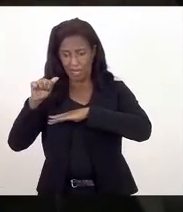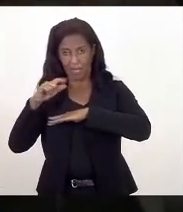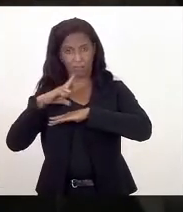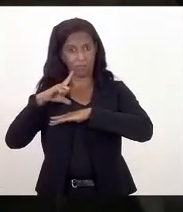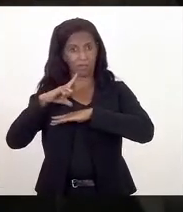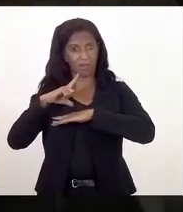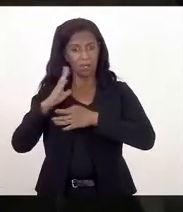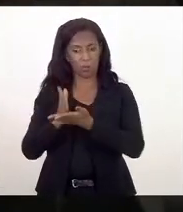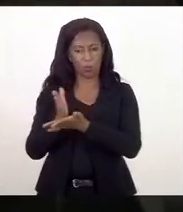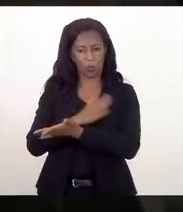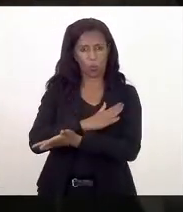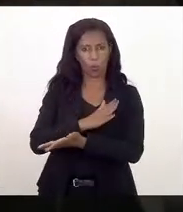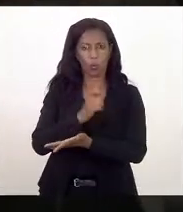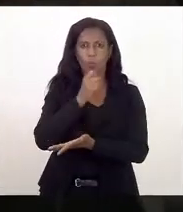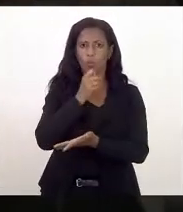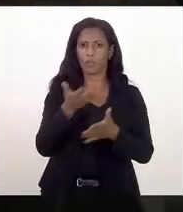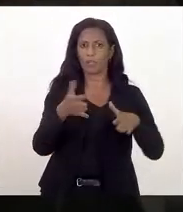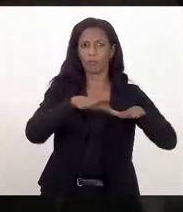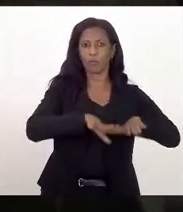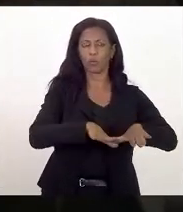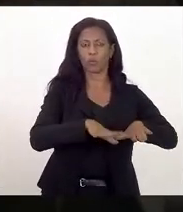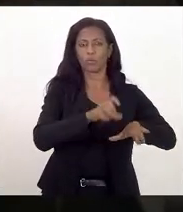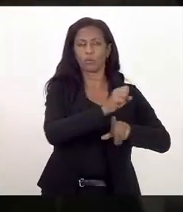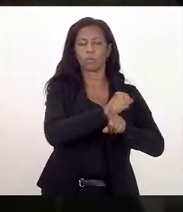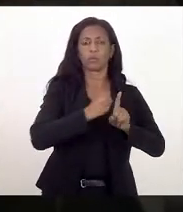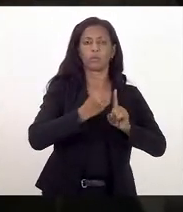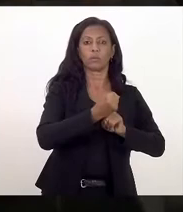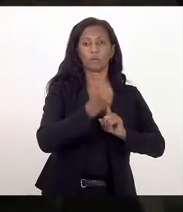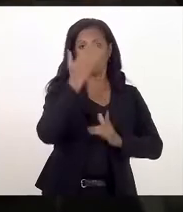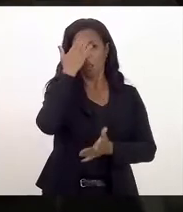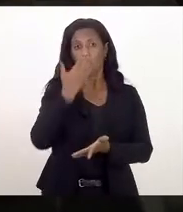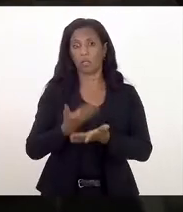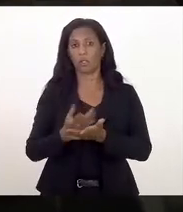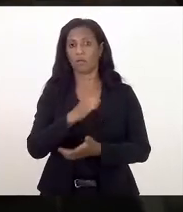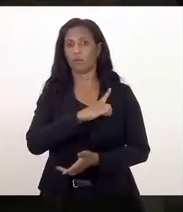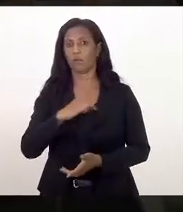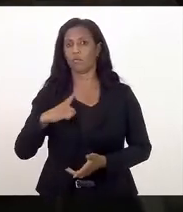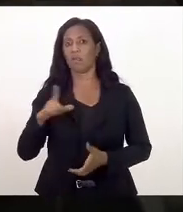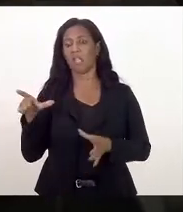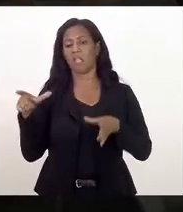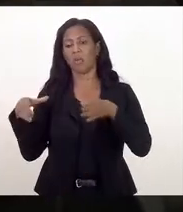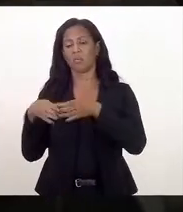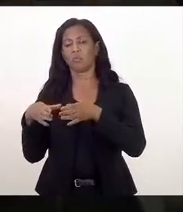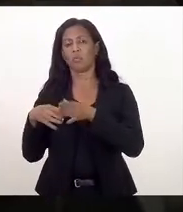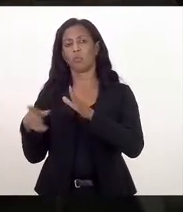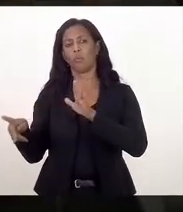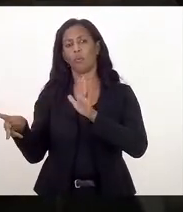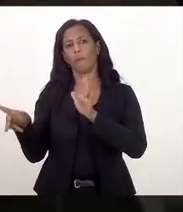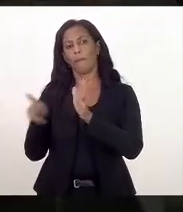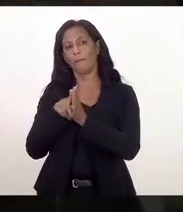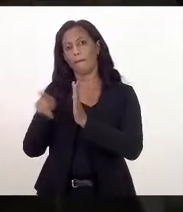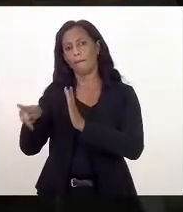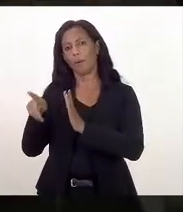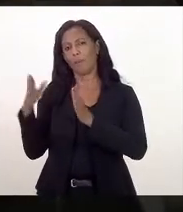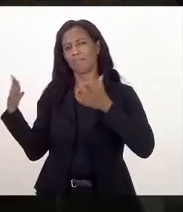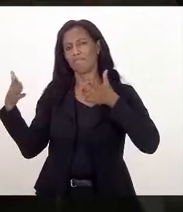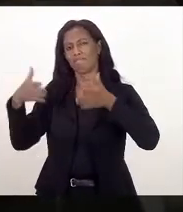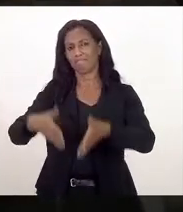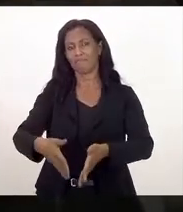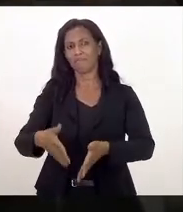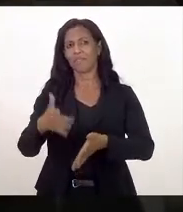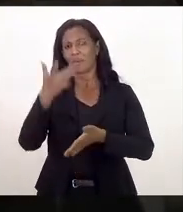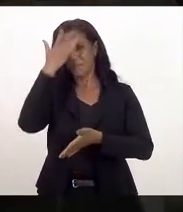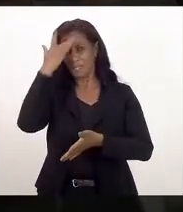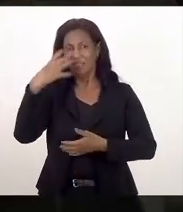classe trabalhadora não integrada na sociedade, acredito que a Defensoria é um dos órgãos que faz um papel mais central para que essas